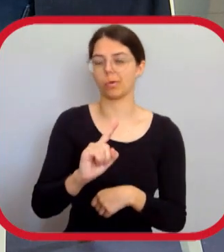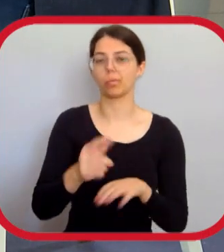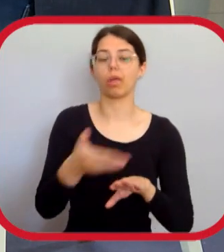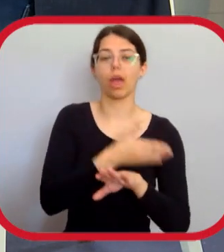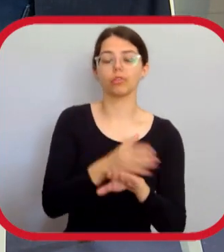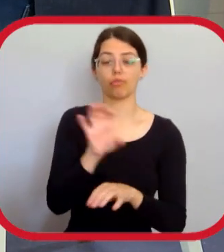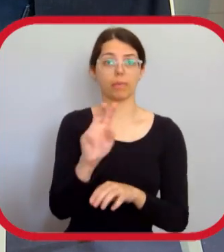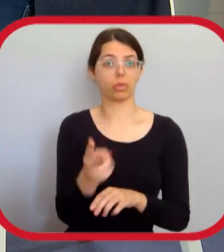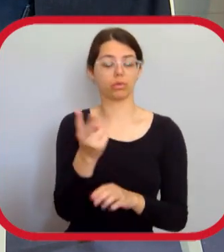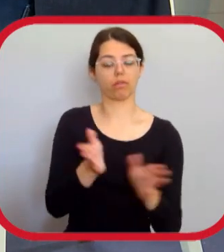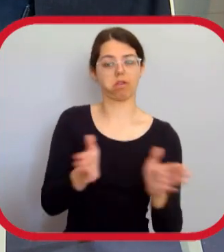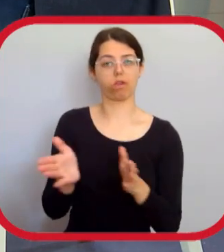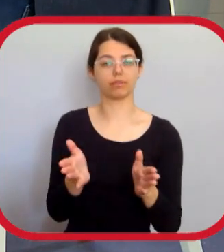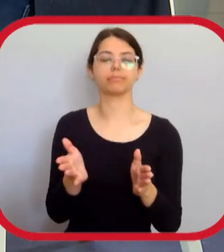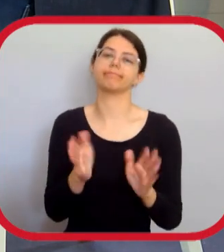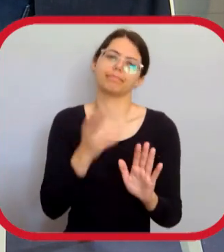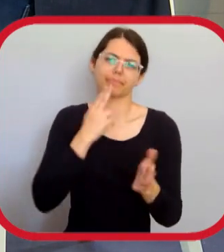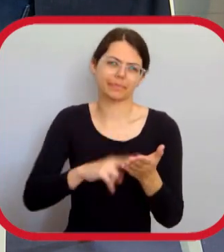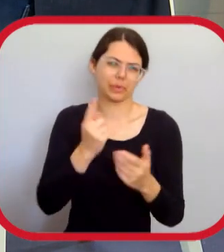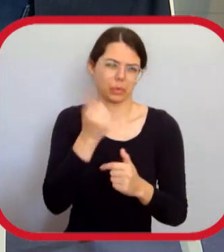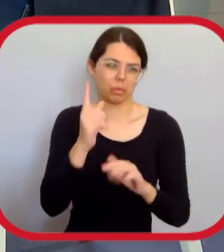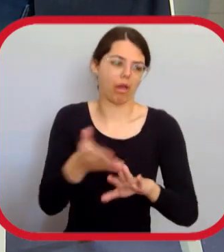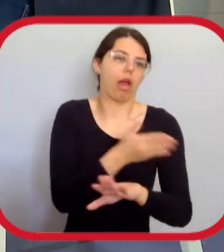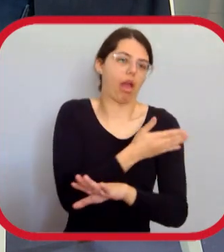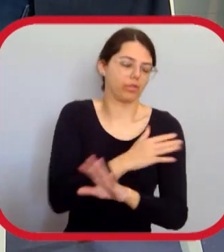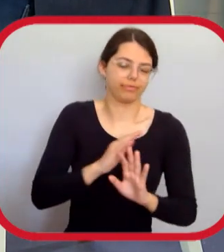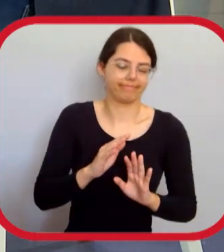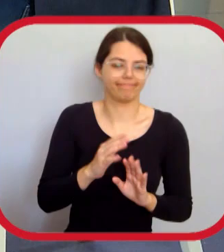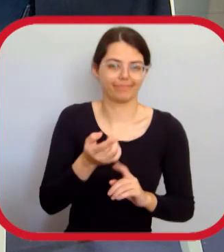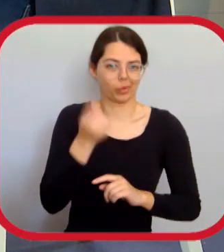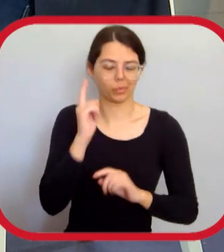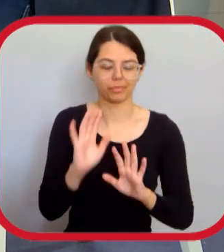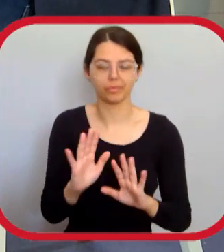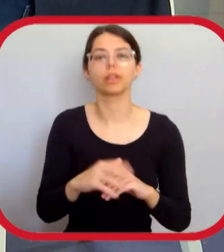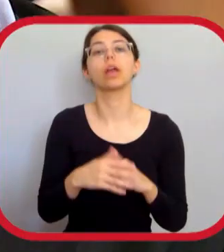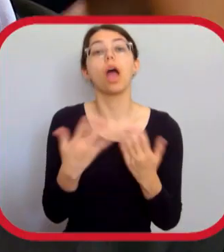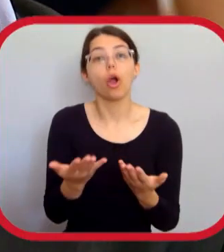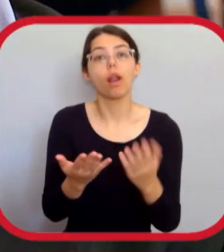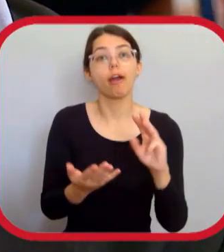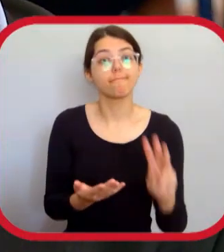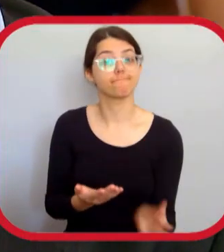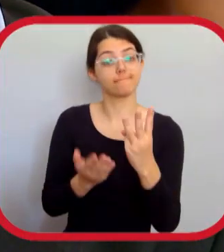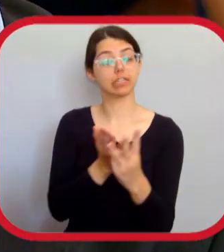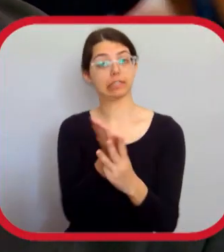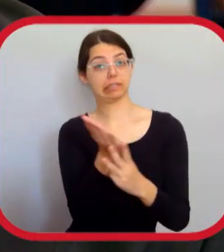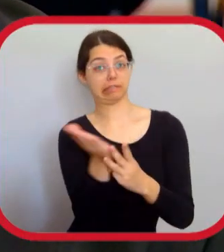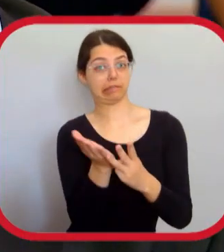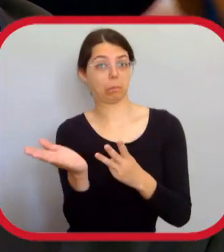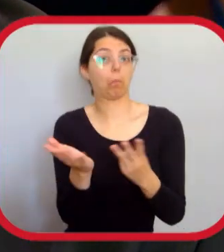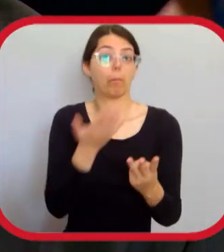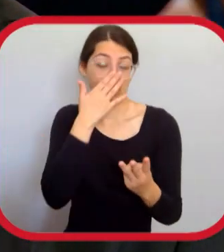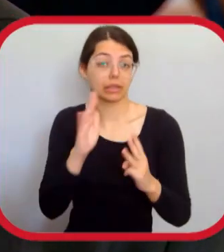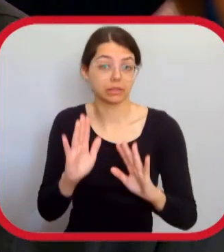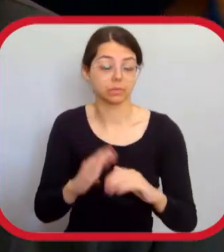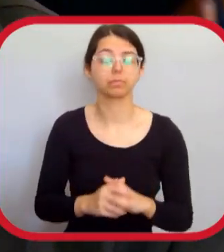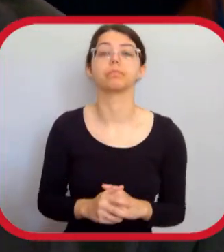tínhamos supostamente um sistema binário que já não era binário, na verdade, não é? E passámos agora a ter um sistema que